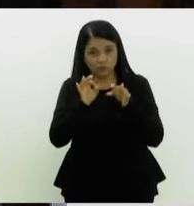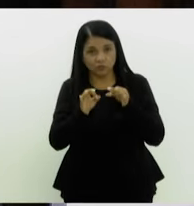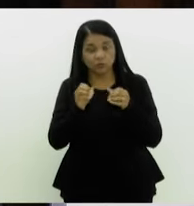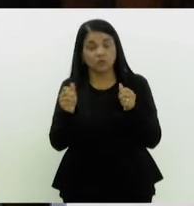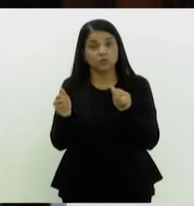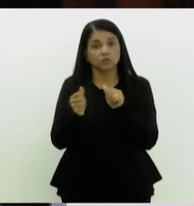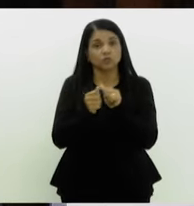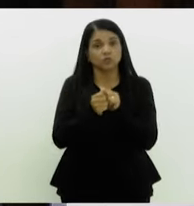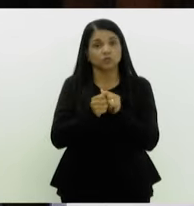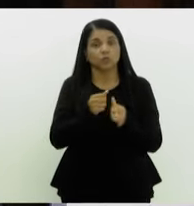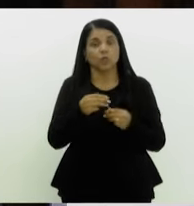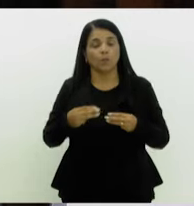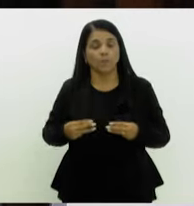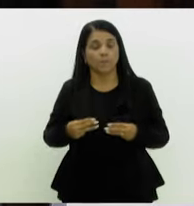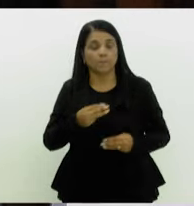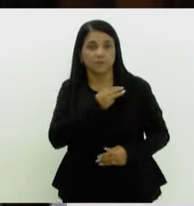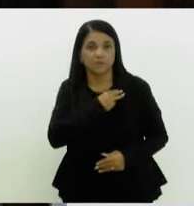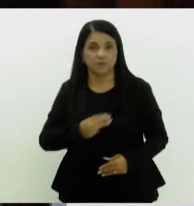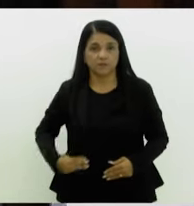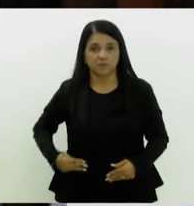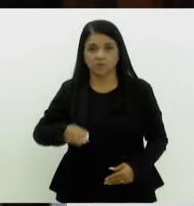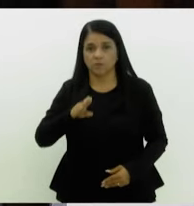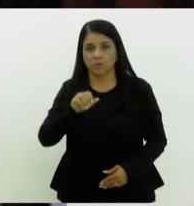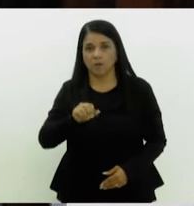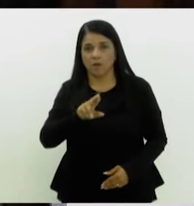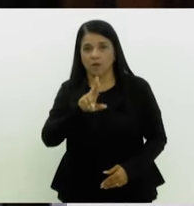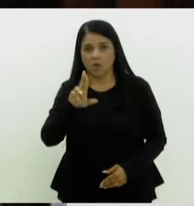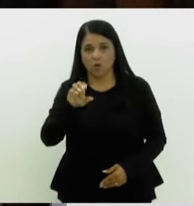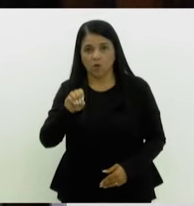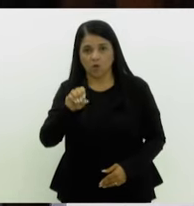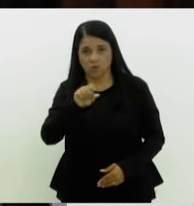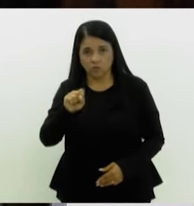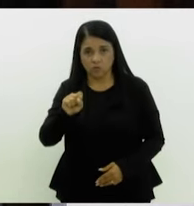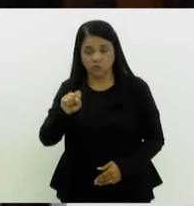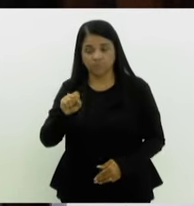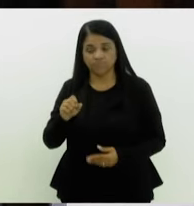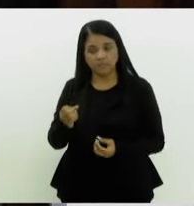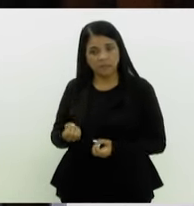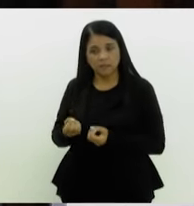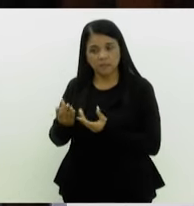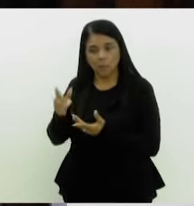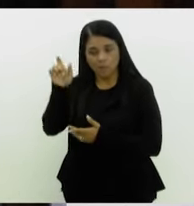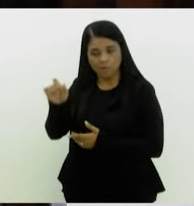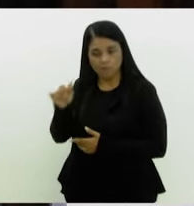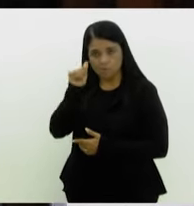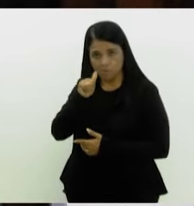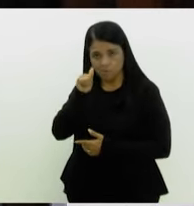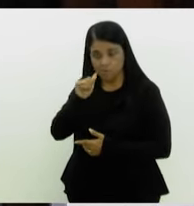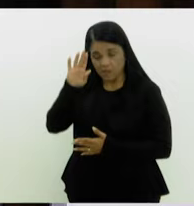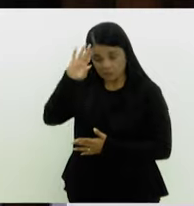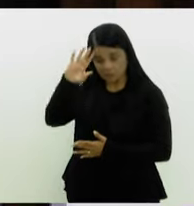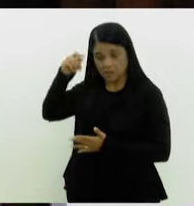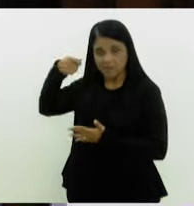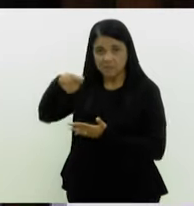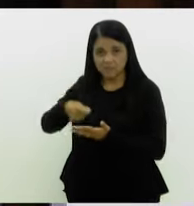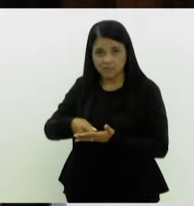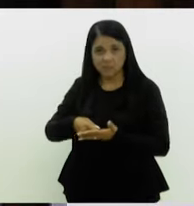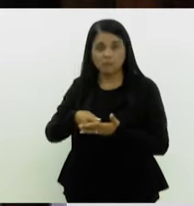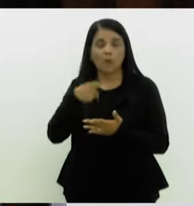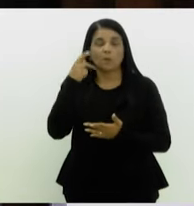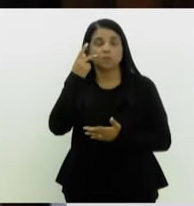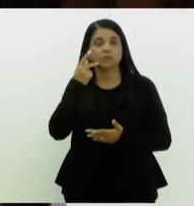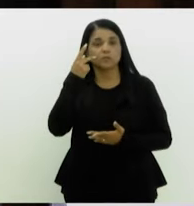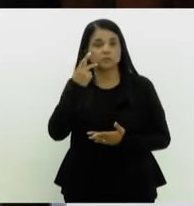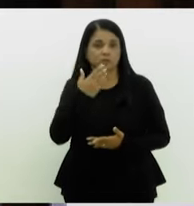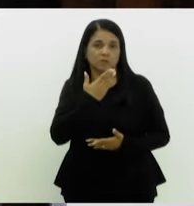Barroso deixou com ela todas as decisões todas as recomendações inerentes à política da mulher